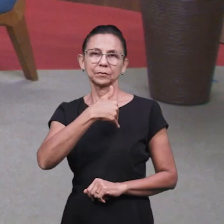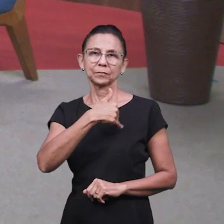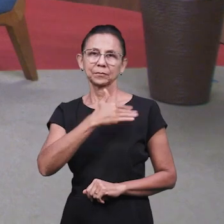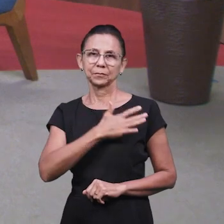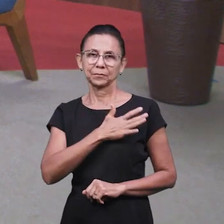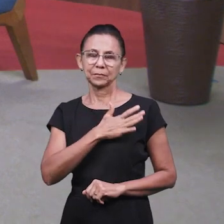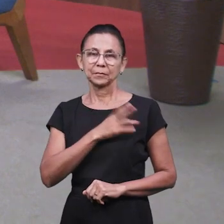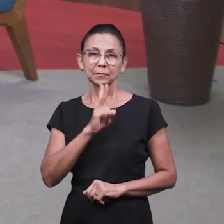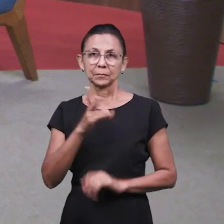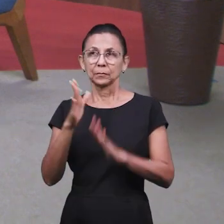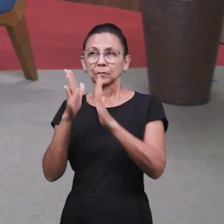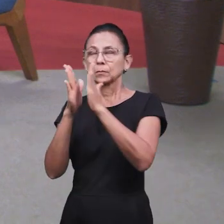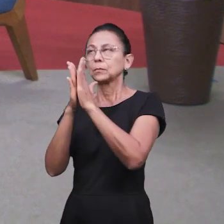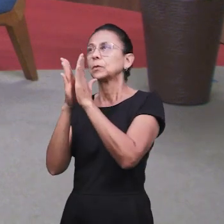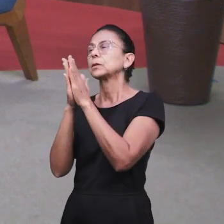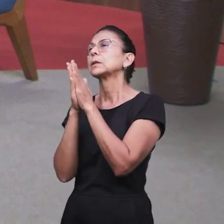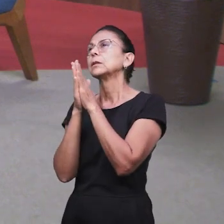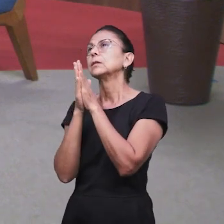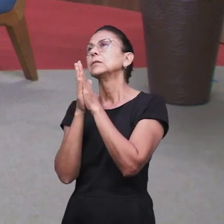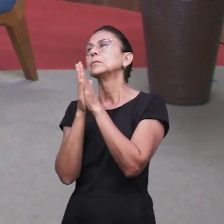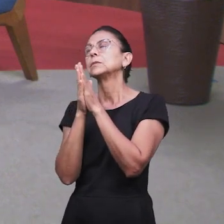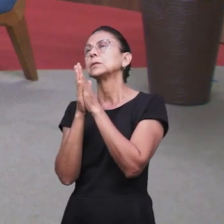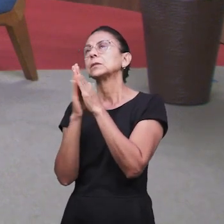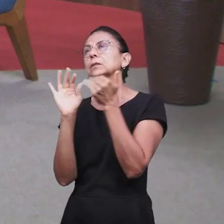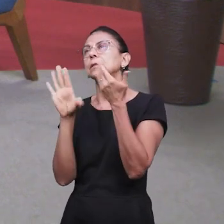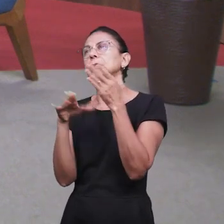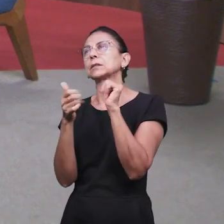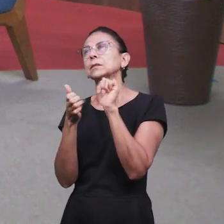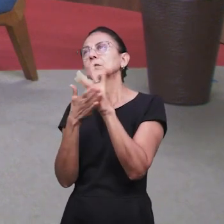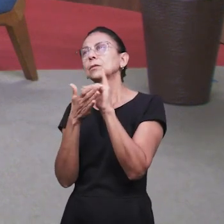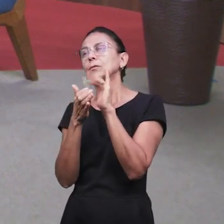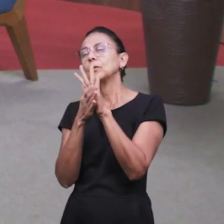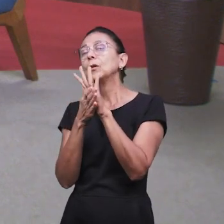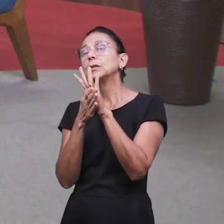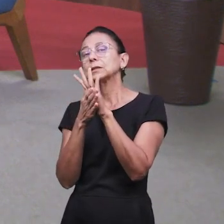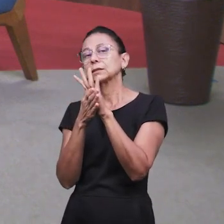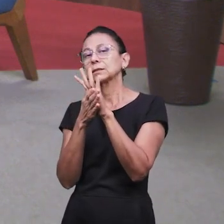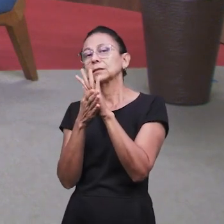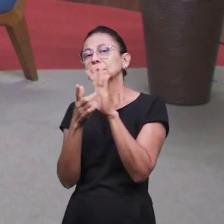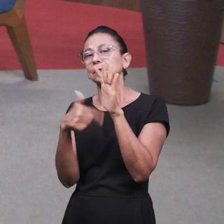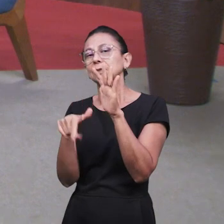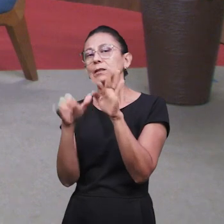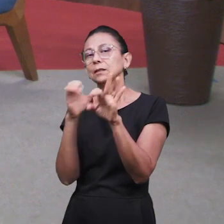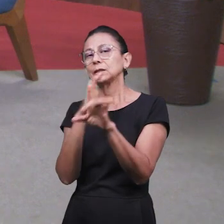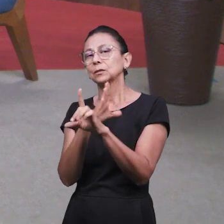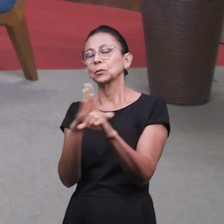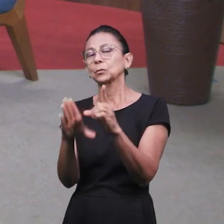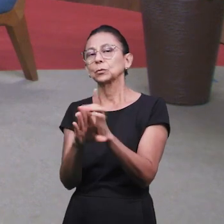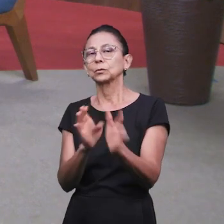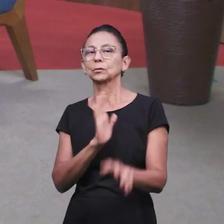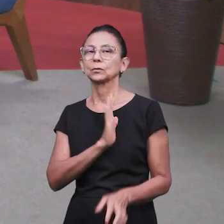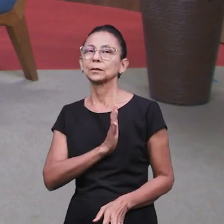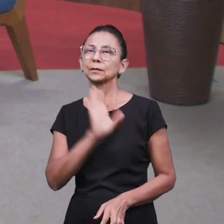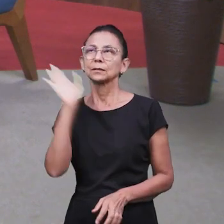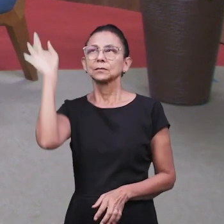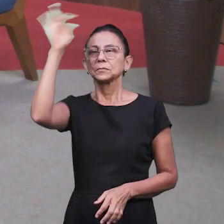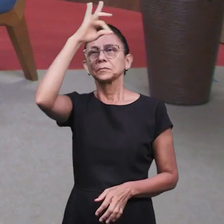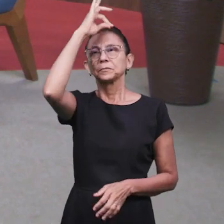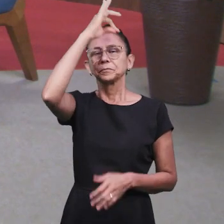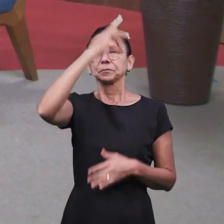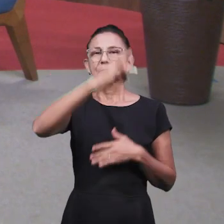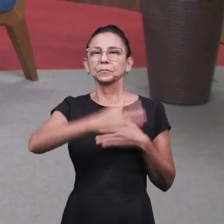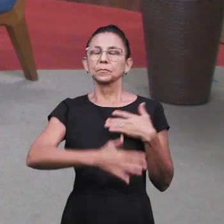que oramos ao Senhor, a cada vez que cantamos louvores e vamos ao culto, temos os nossos corações cheios do